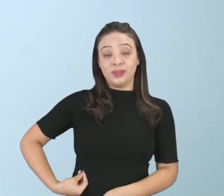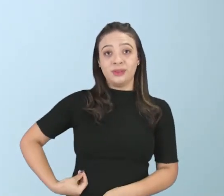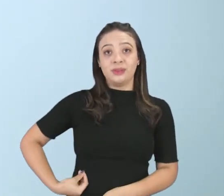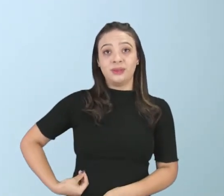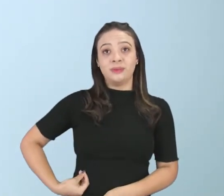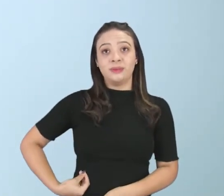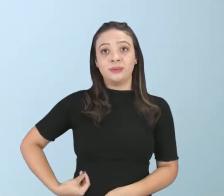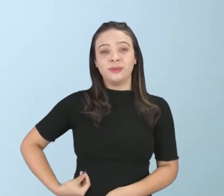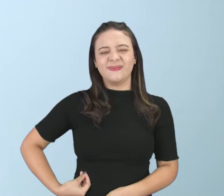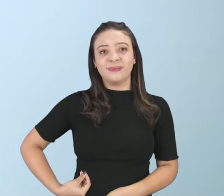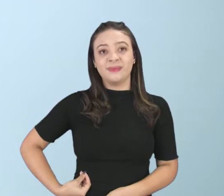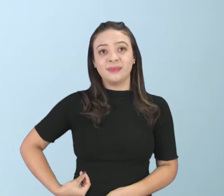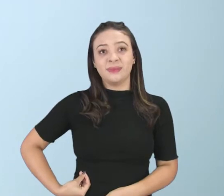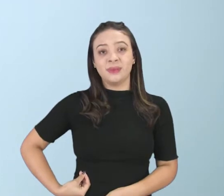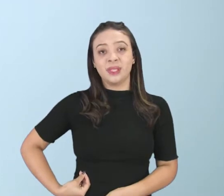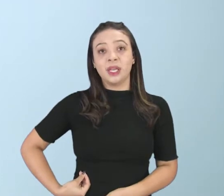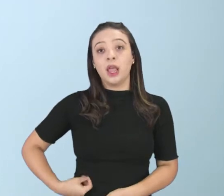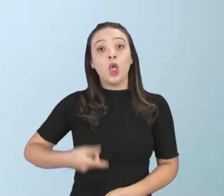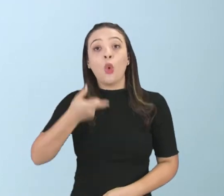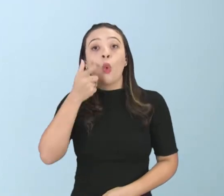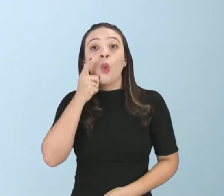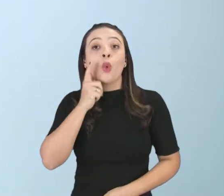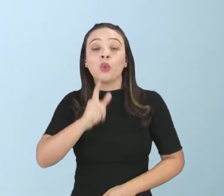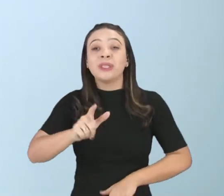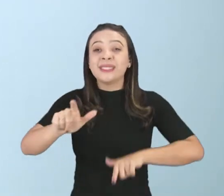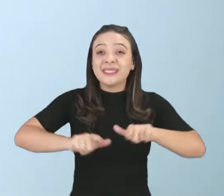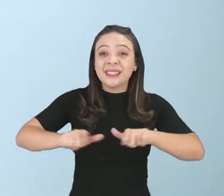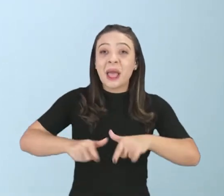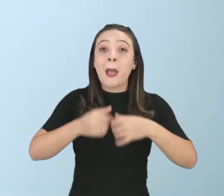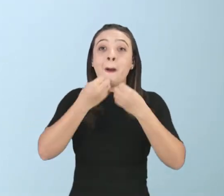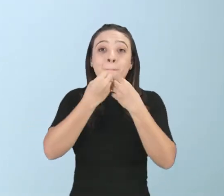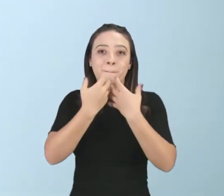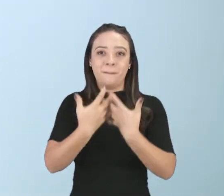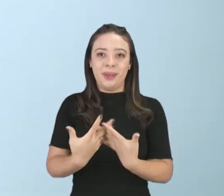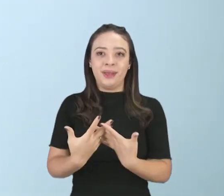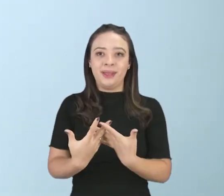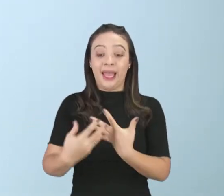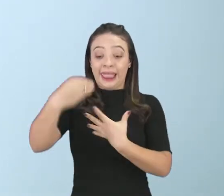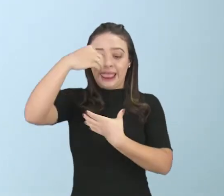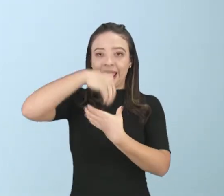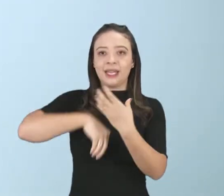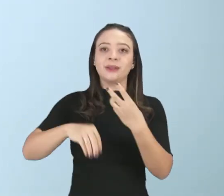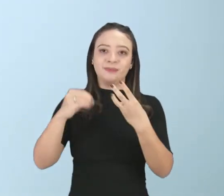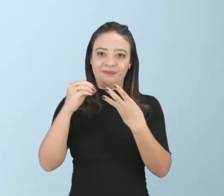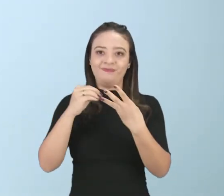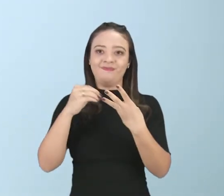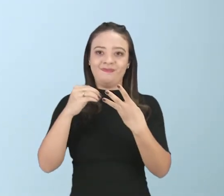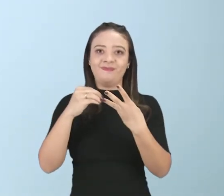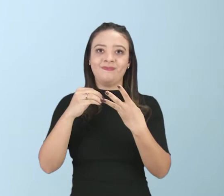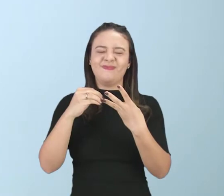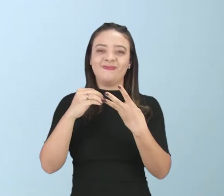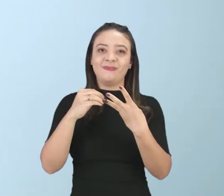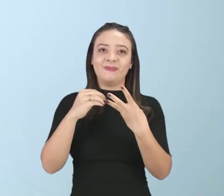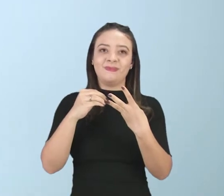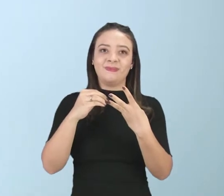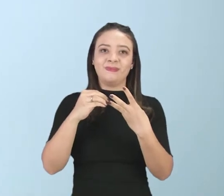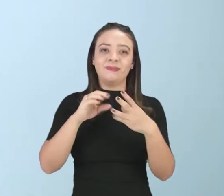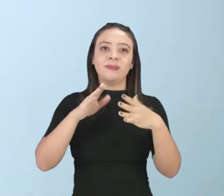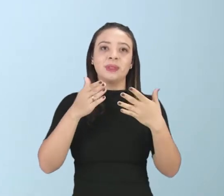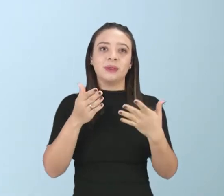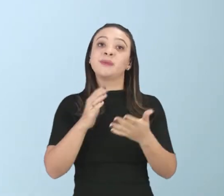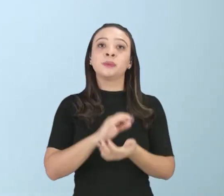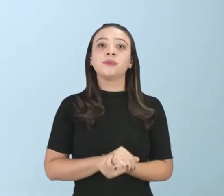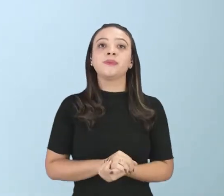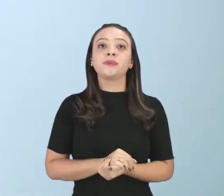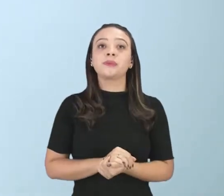efeito necessário para que essa glicose seja captada para o interior das células. Tá? Segundo o